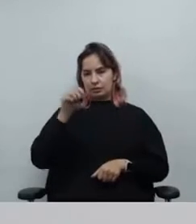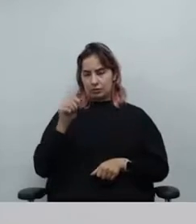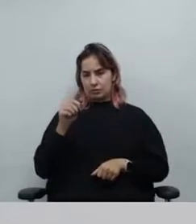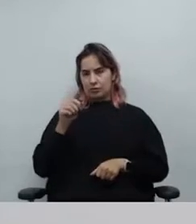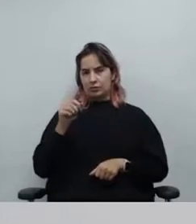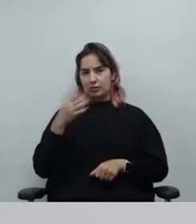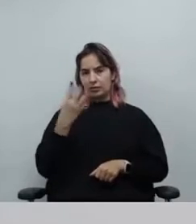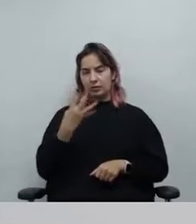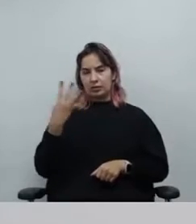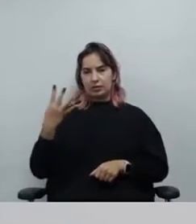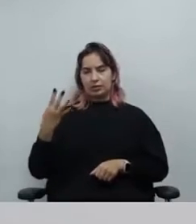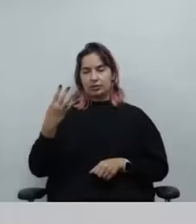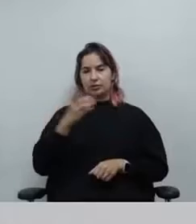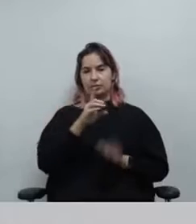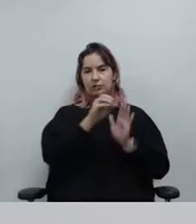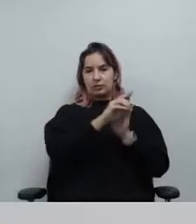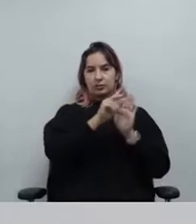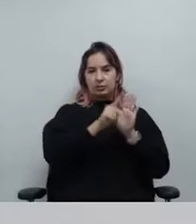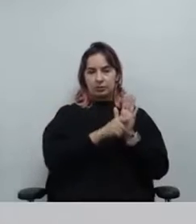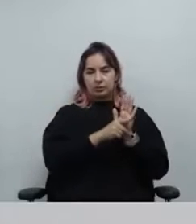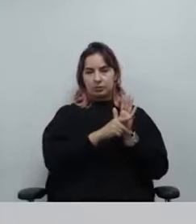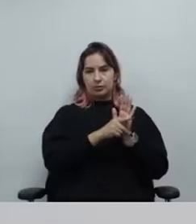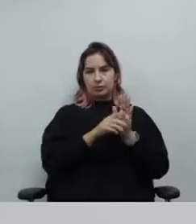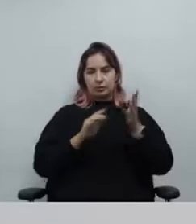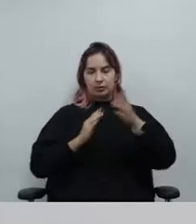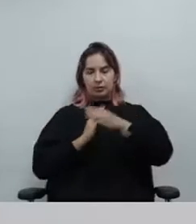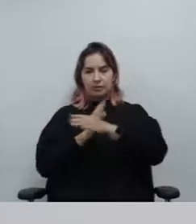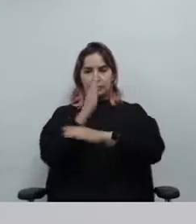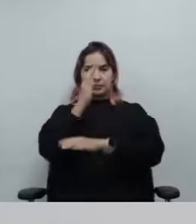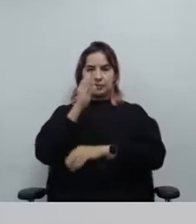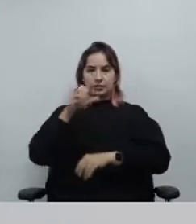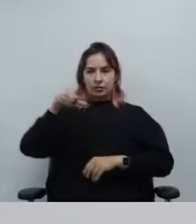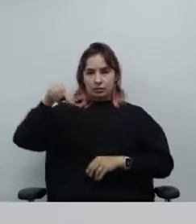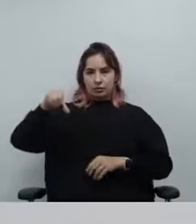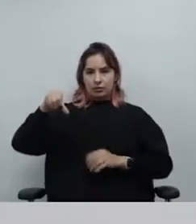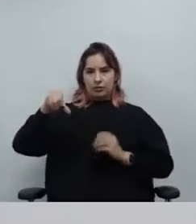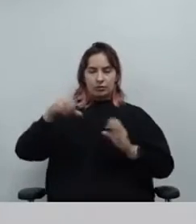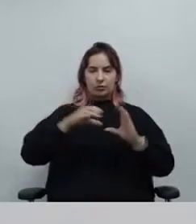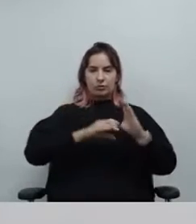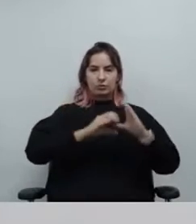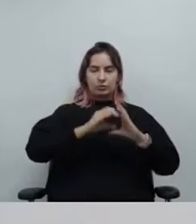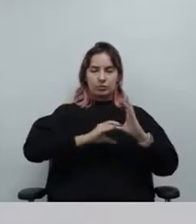semana de 44 defensoras e defensores aprovados no 9º concurso.